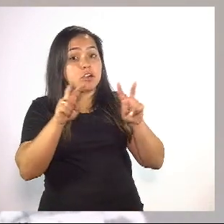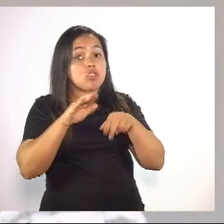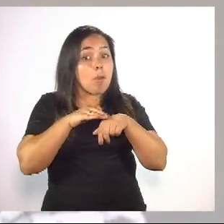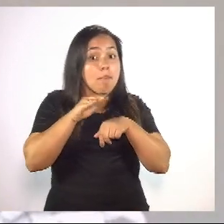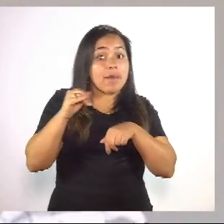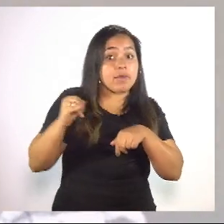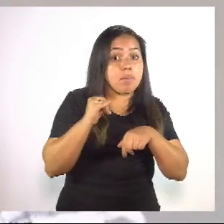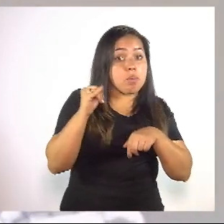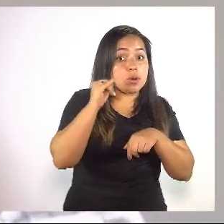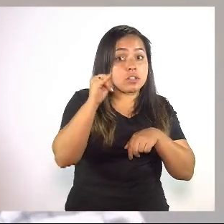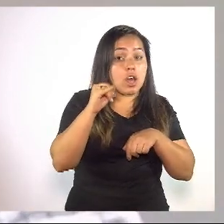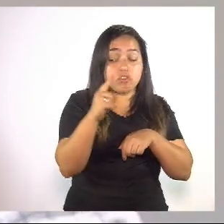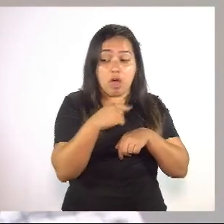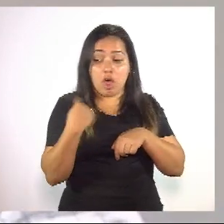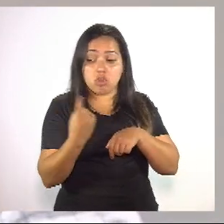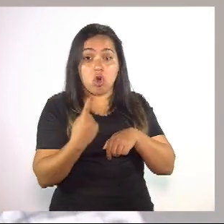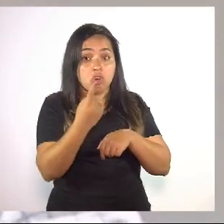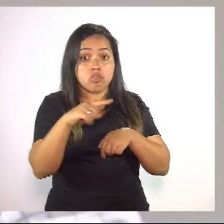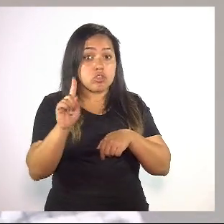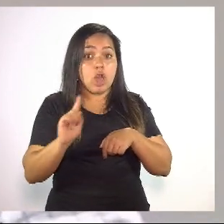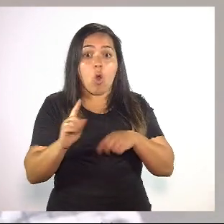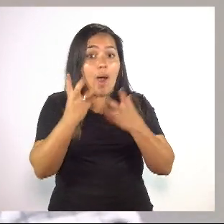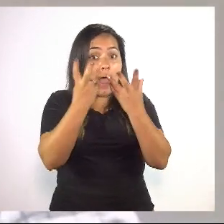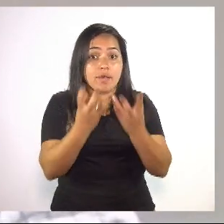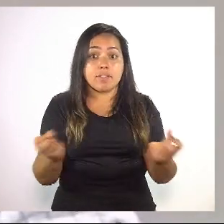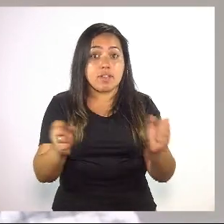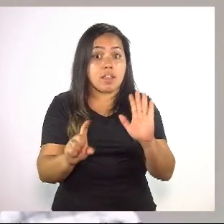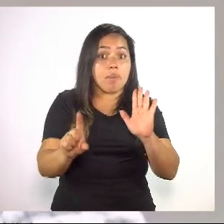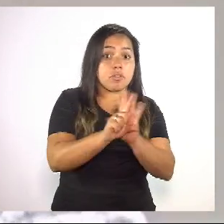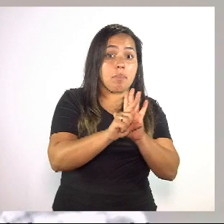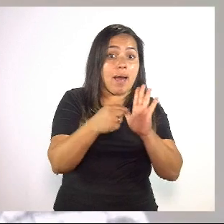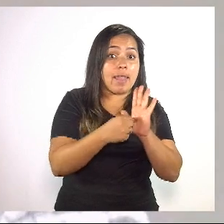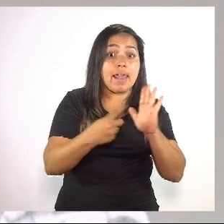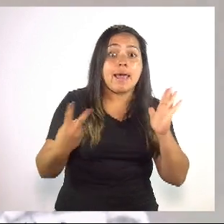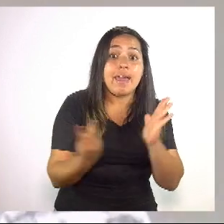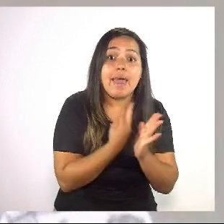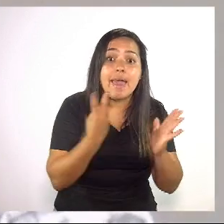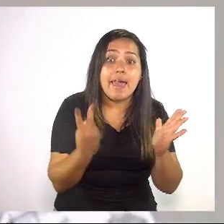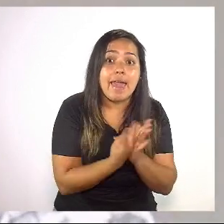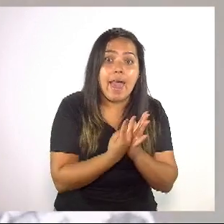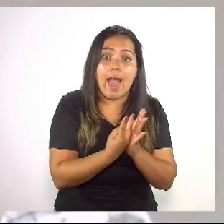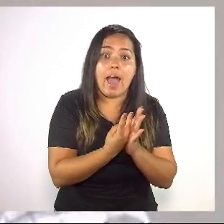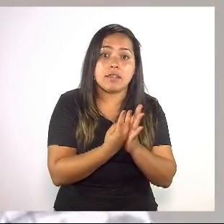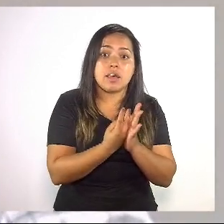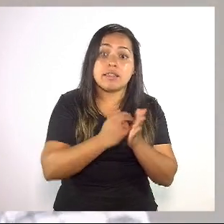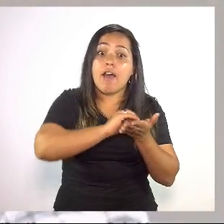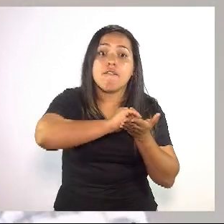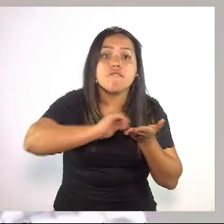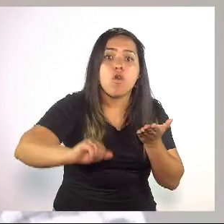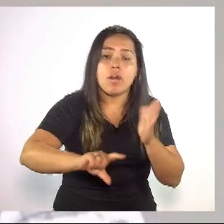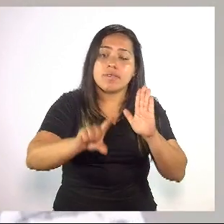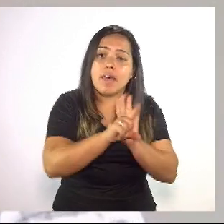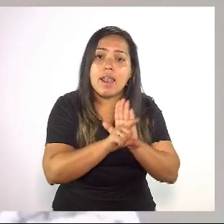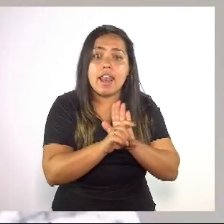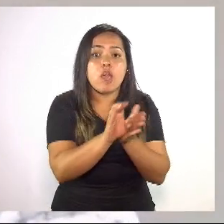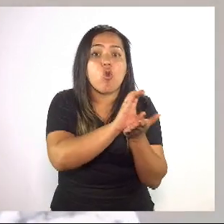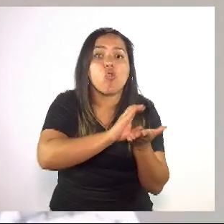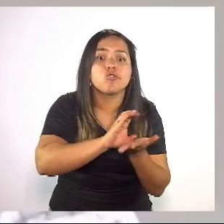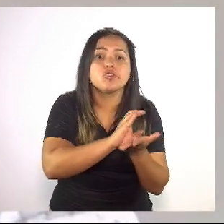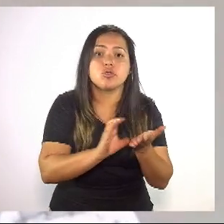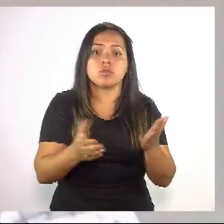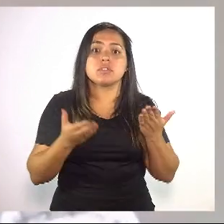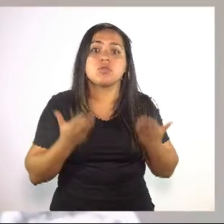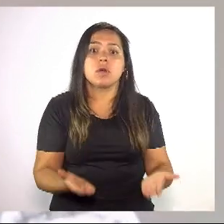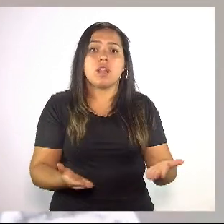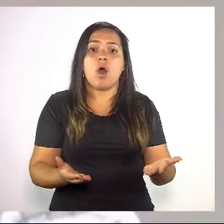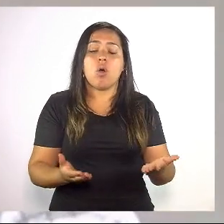não aceitarmos a aplicação de uma lei que é flagrantemente inconstitucional por um motivo muito simples.